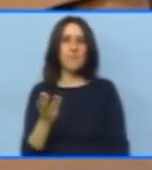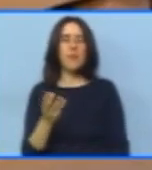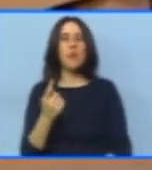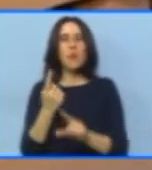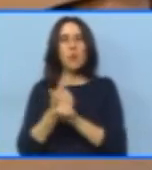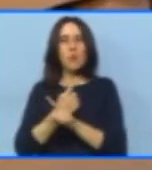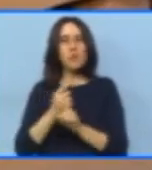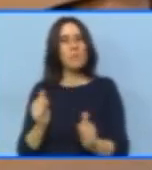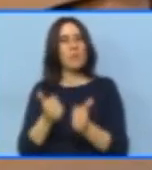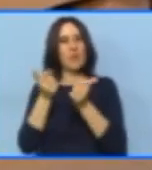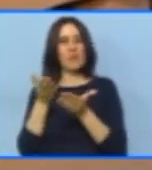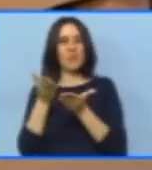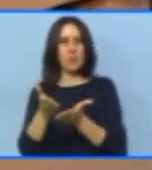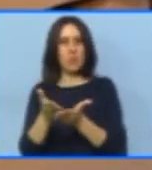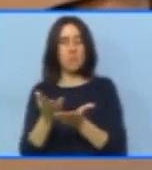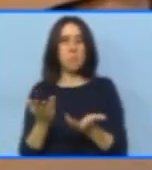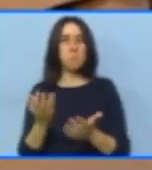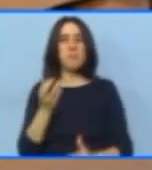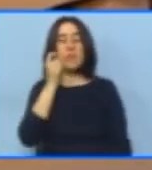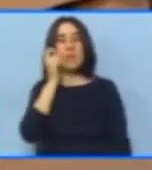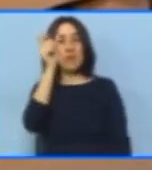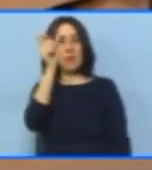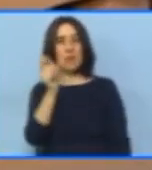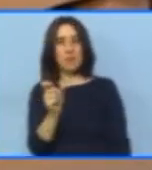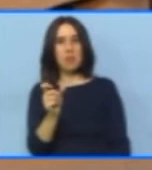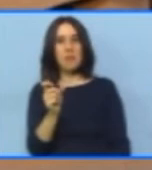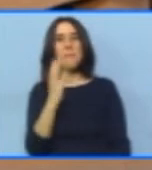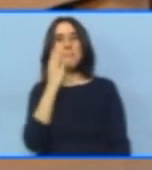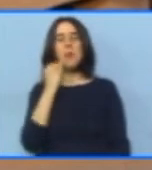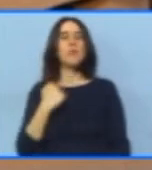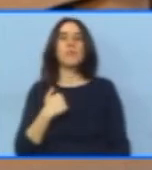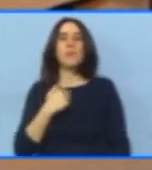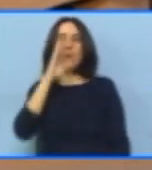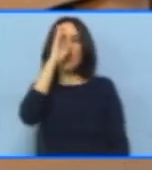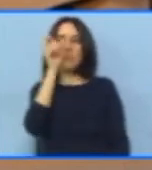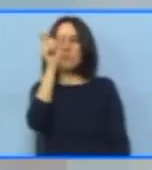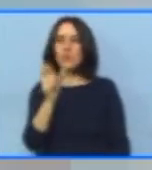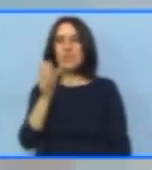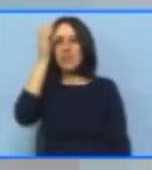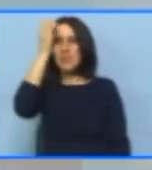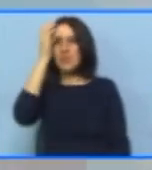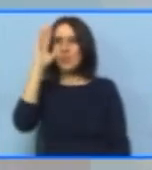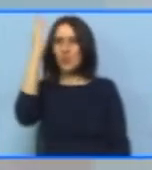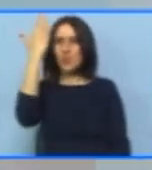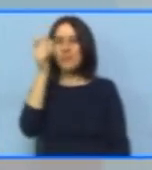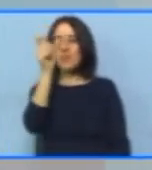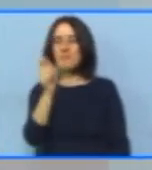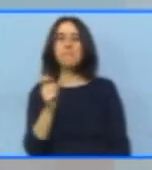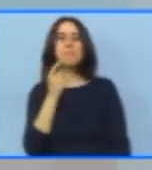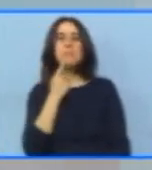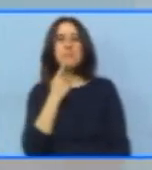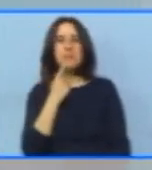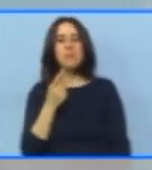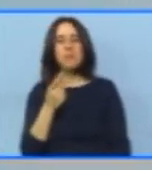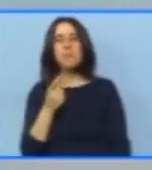coisas corram melhor. Portanto, eu acho que ele está... Em primeiro lugar, ele é uma pessoa muito inteligente, que percebe onde é que se deve